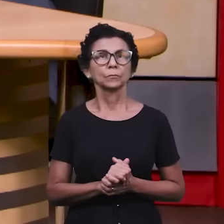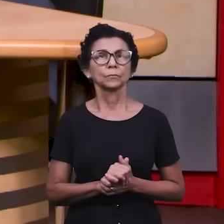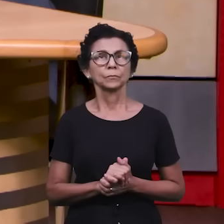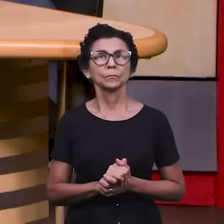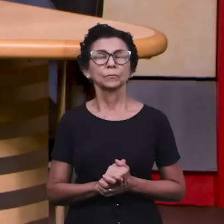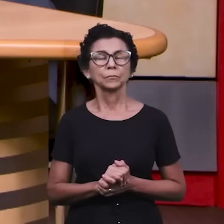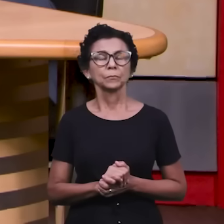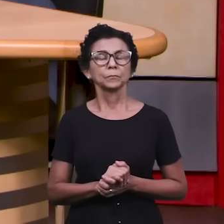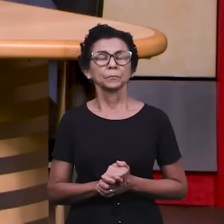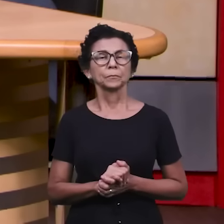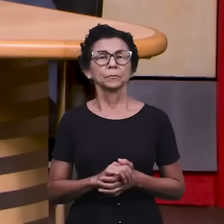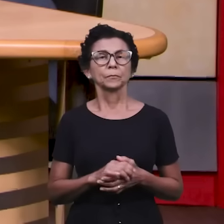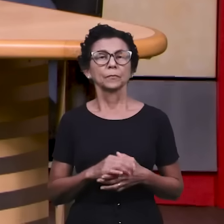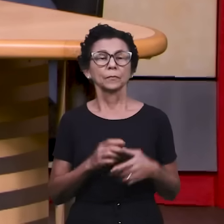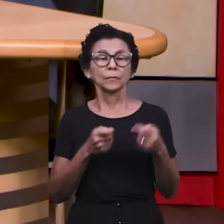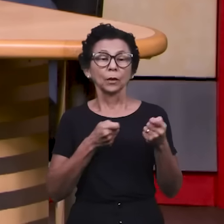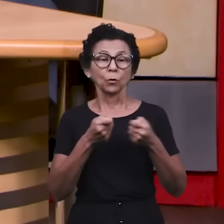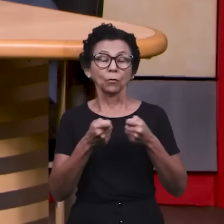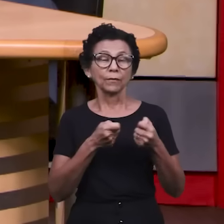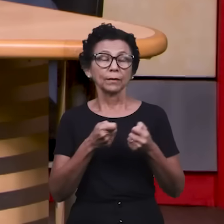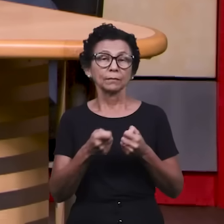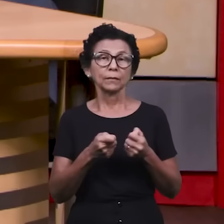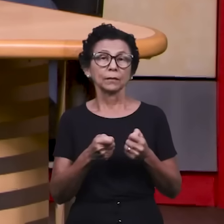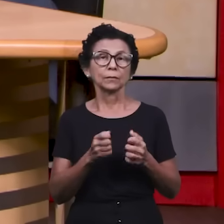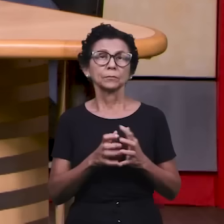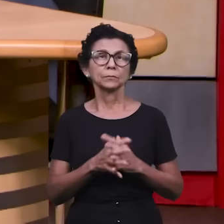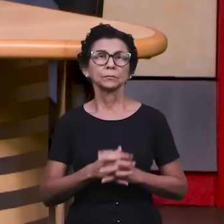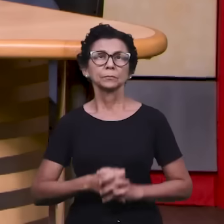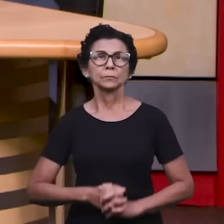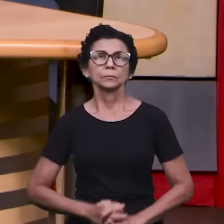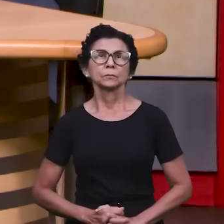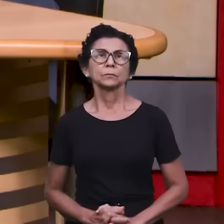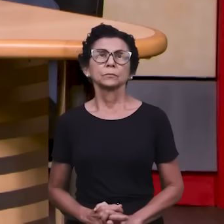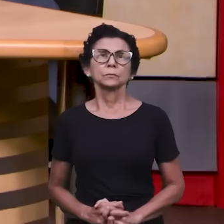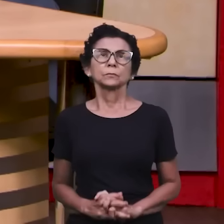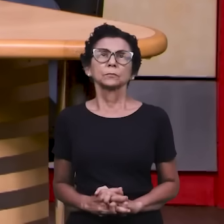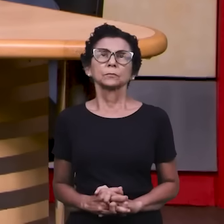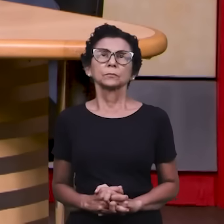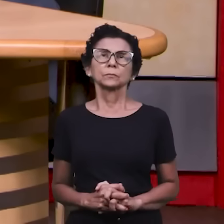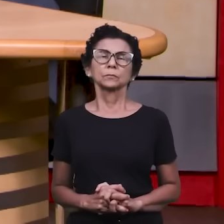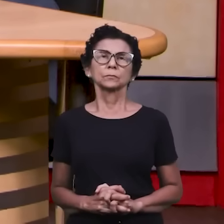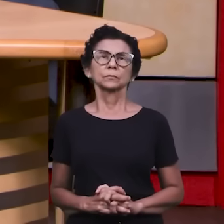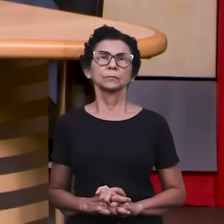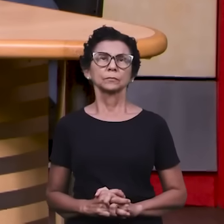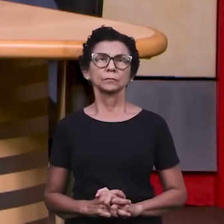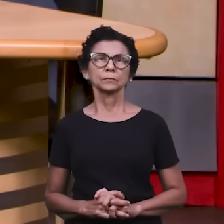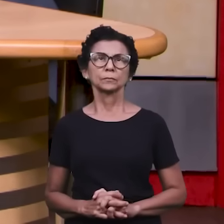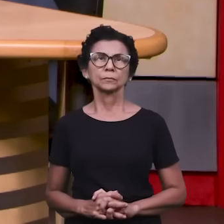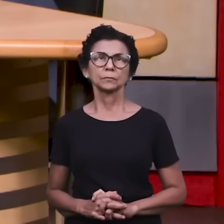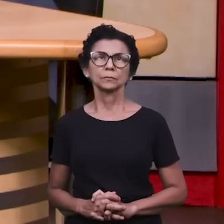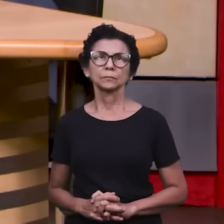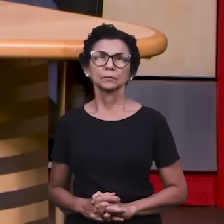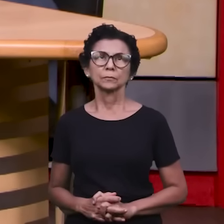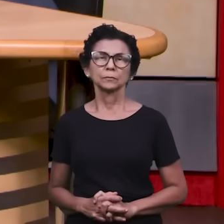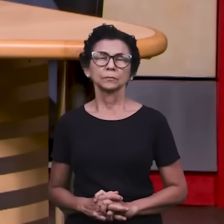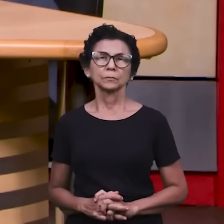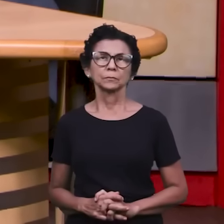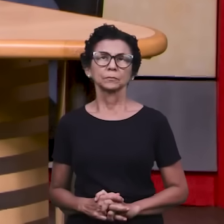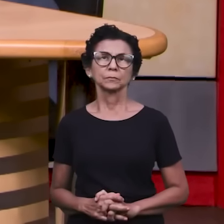importante no grupo. Bom. Isso que você falou era muito importante. Agora eu queria, dentro do grupo de intercessão e